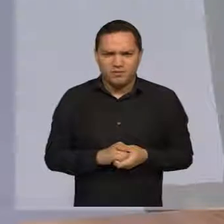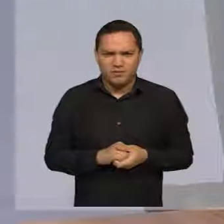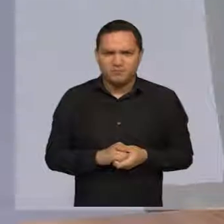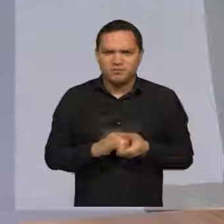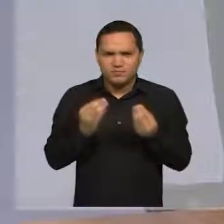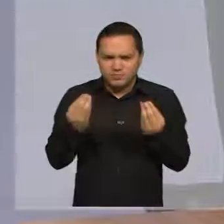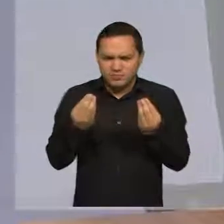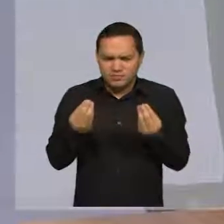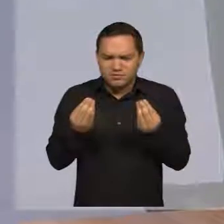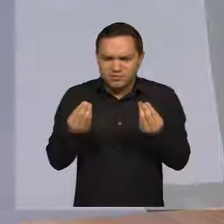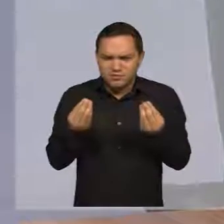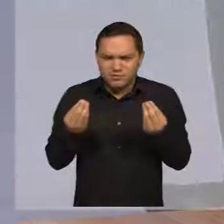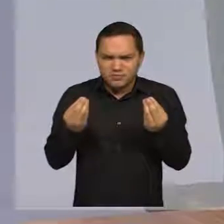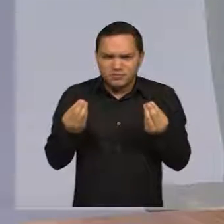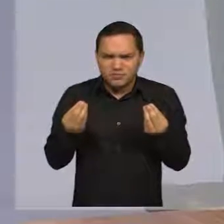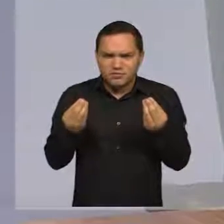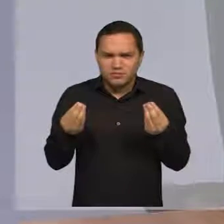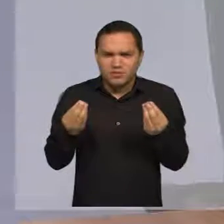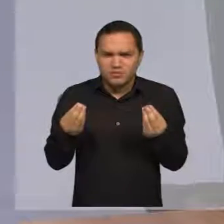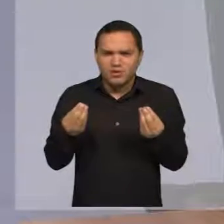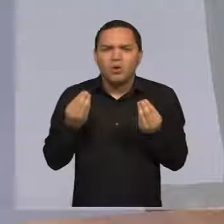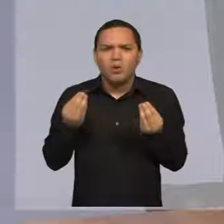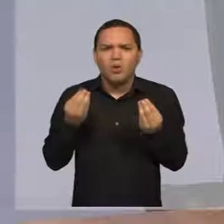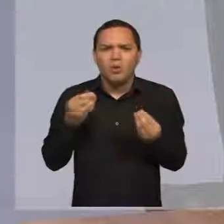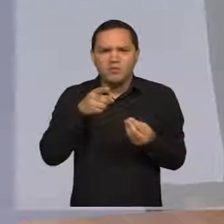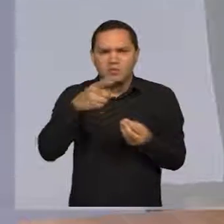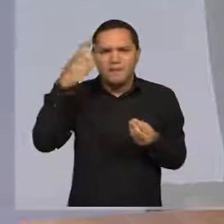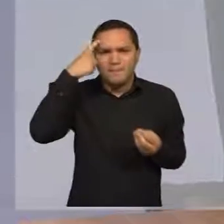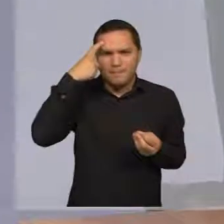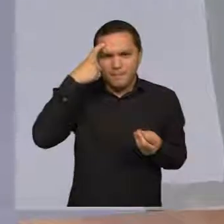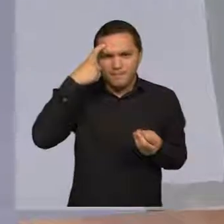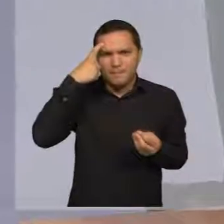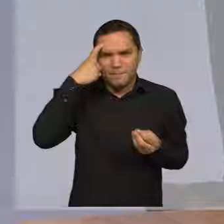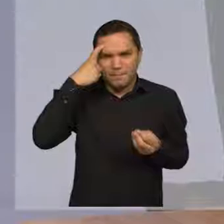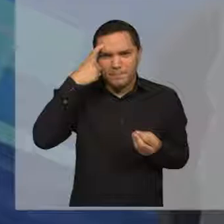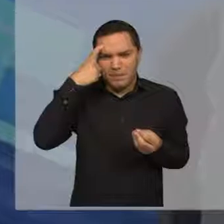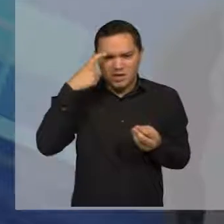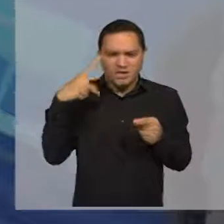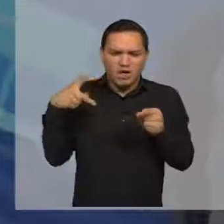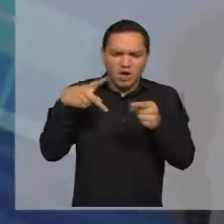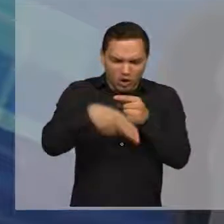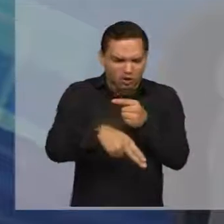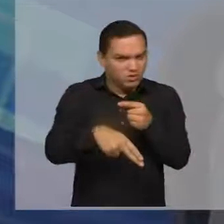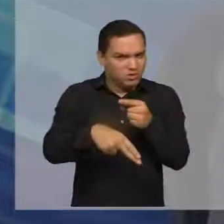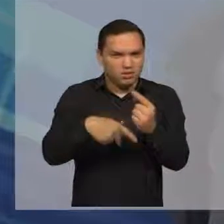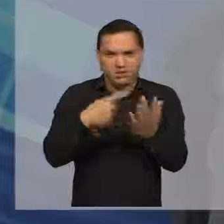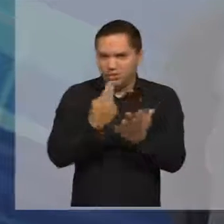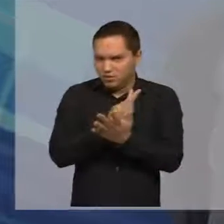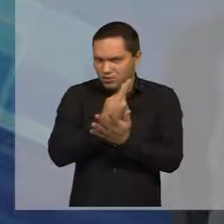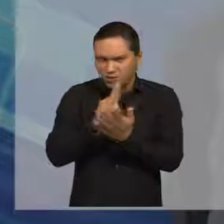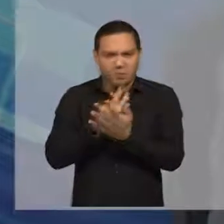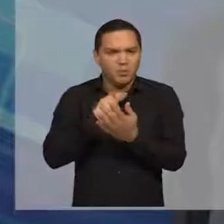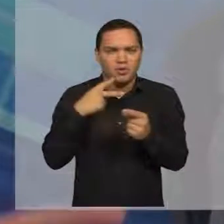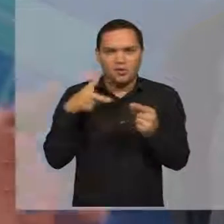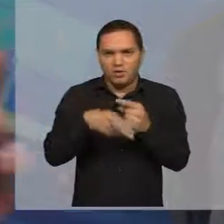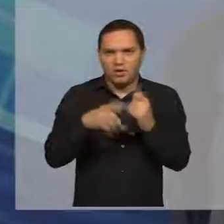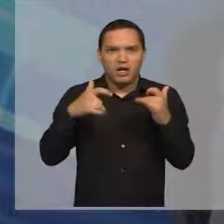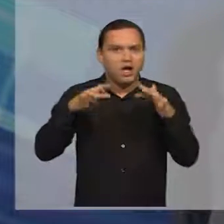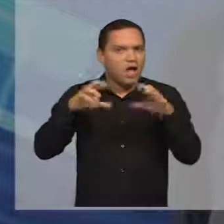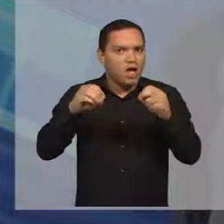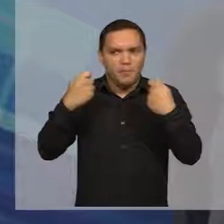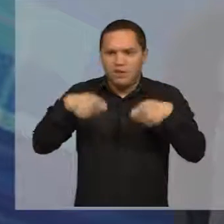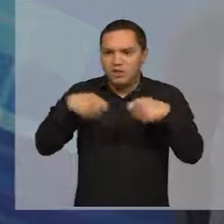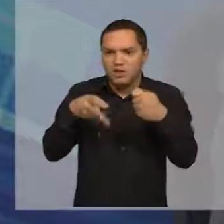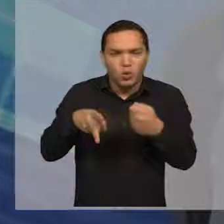era, pelo menos admissível pensar em cortar e não garantir isso? E aí, quando você tem essa